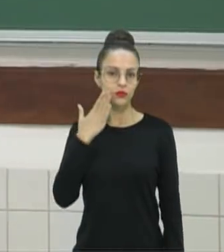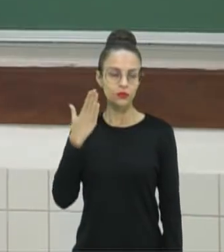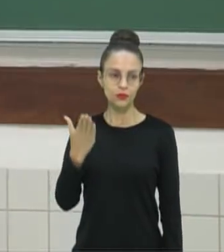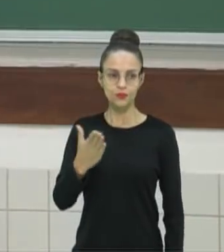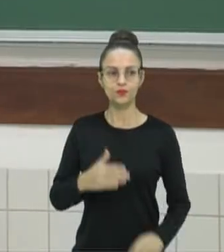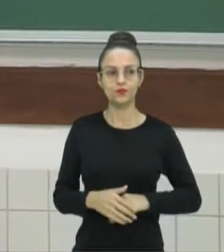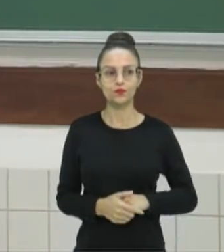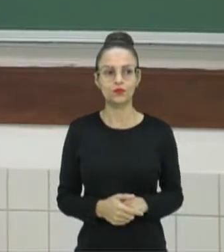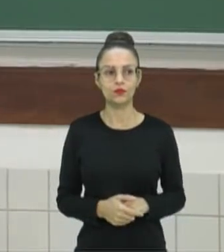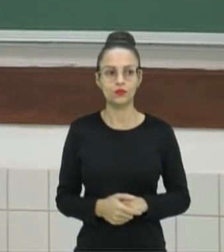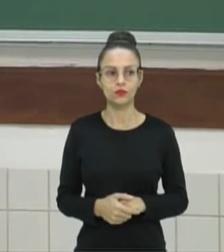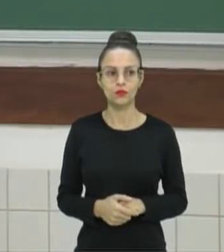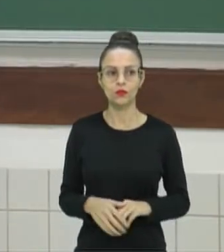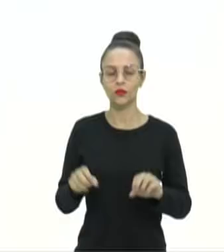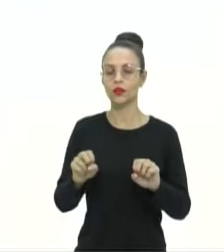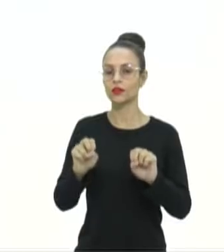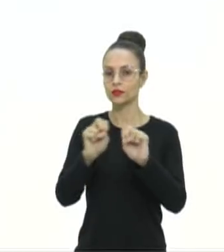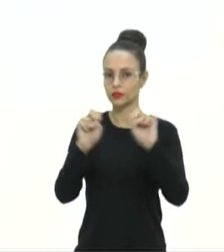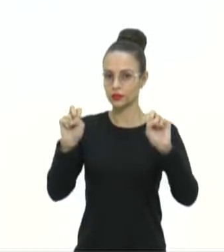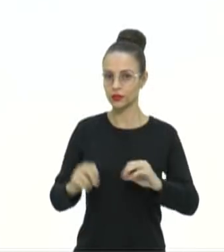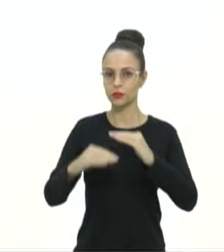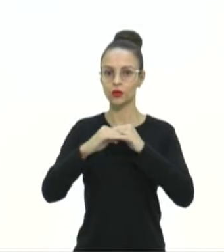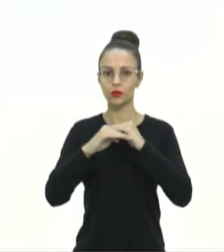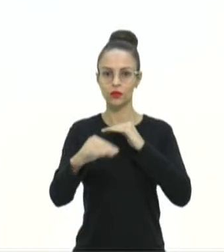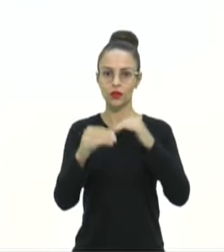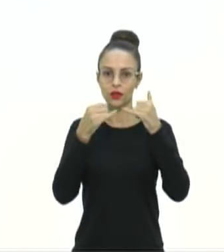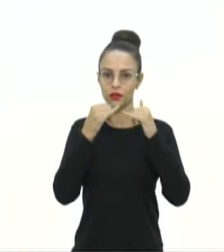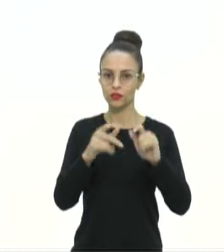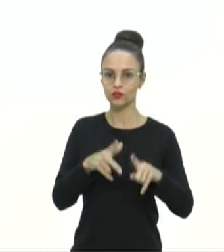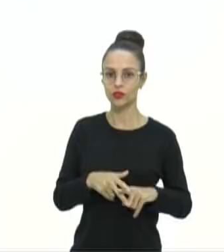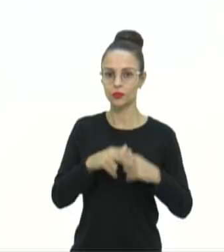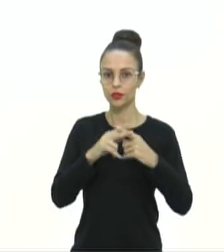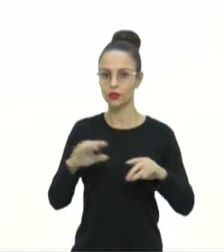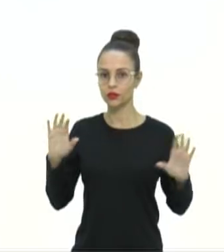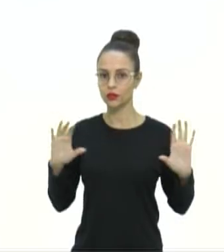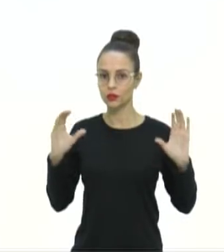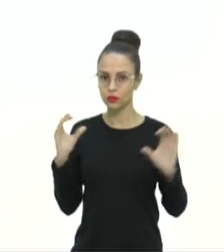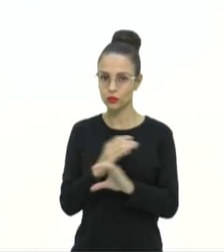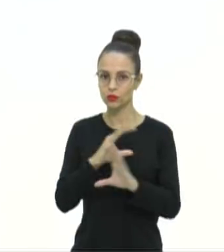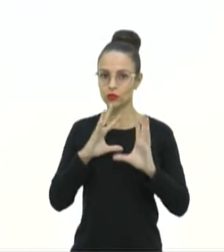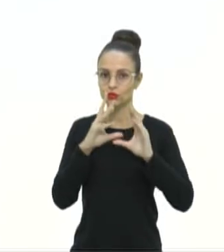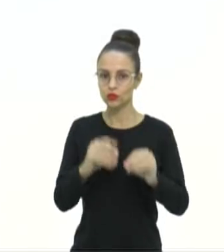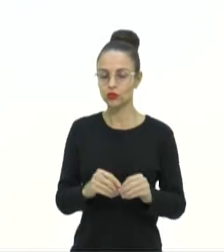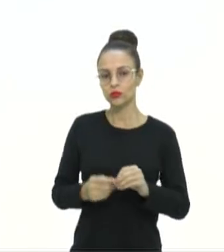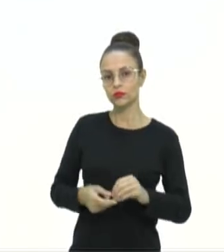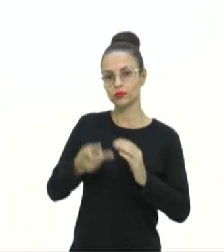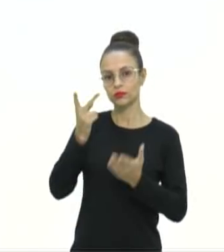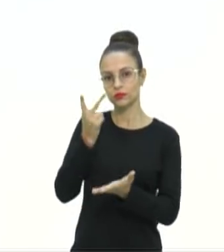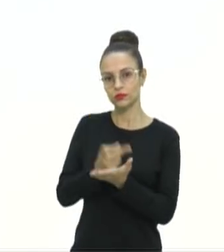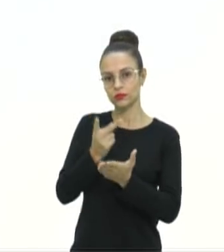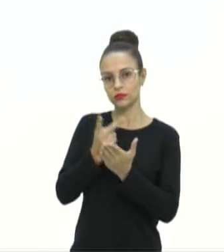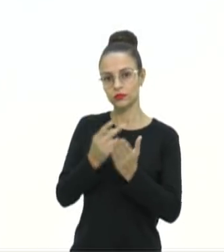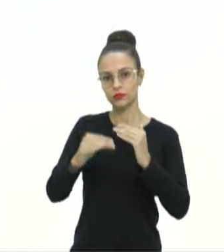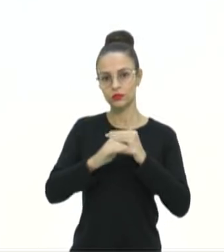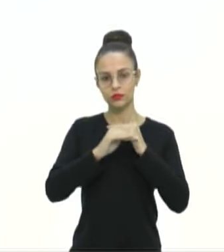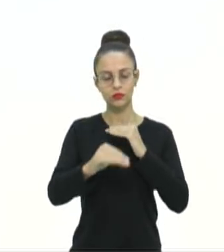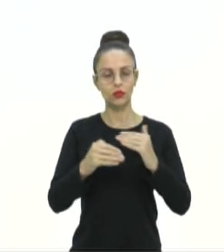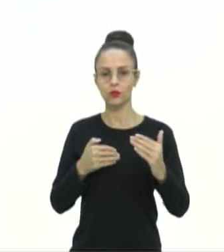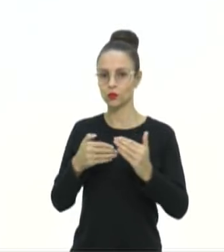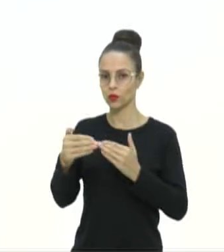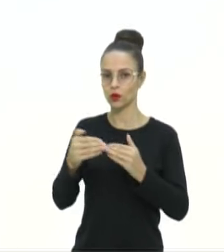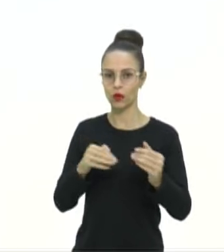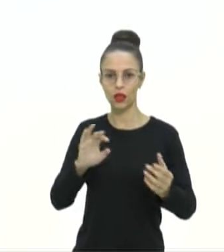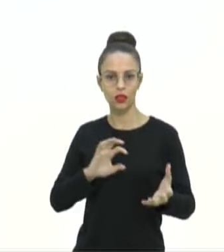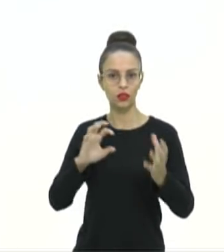aqui. No sistema conservativo, a energia mecânica total permanece constante, qualquer que seja